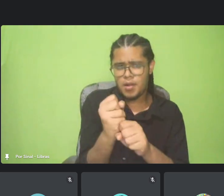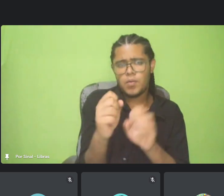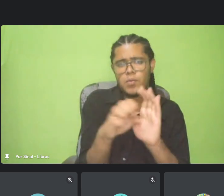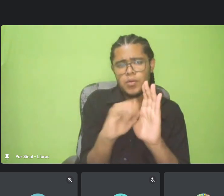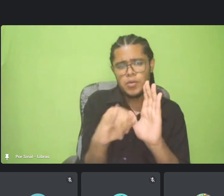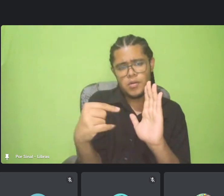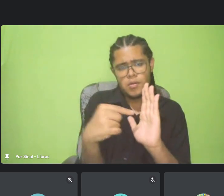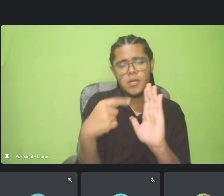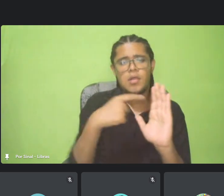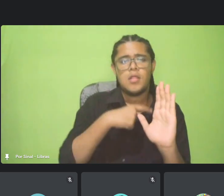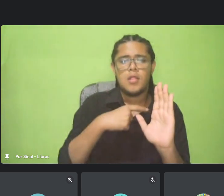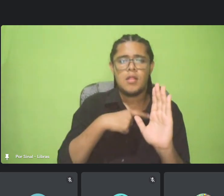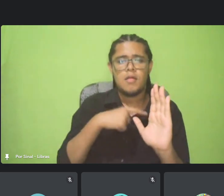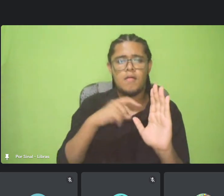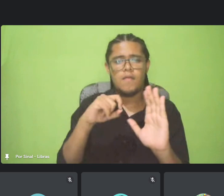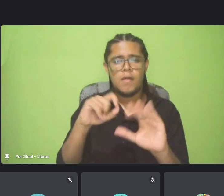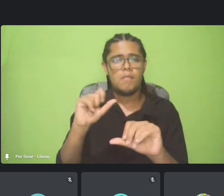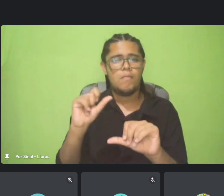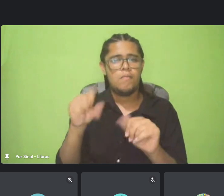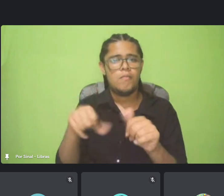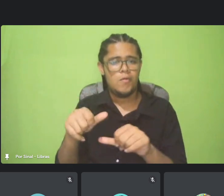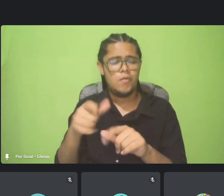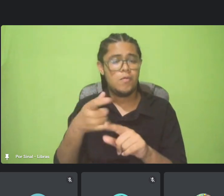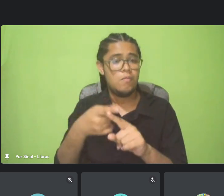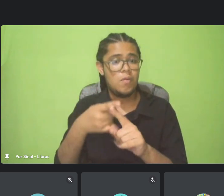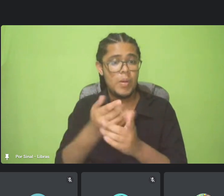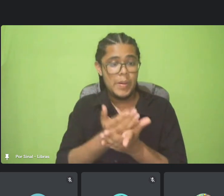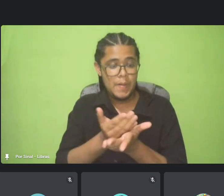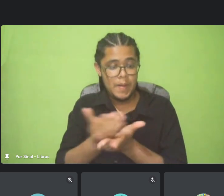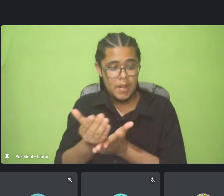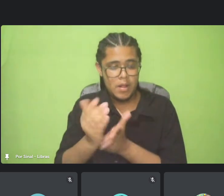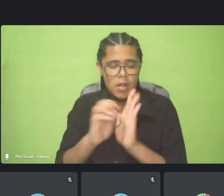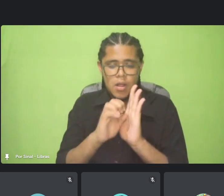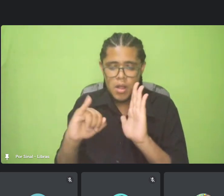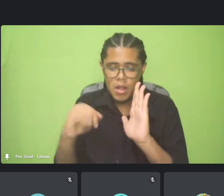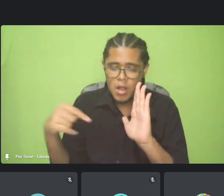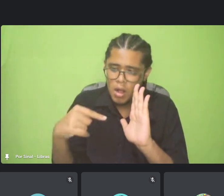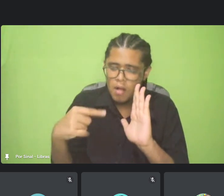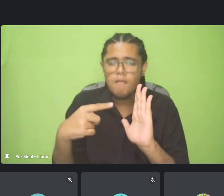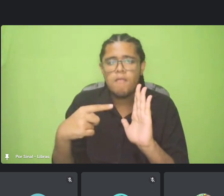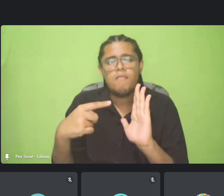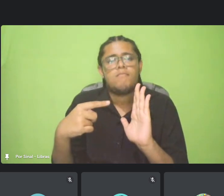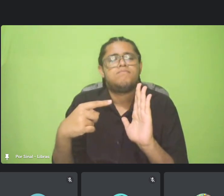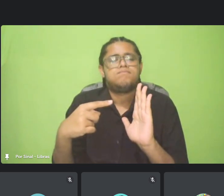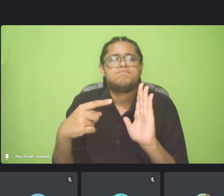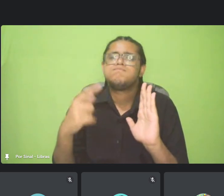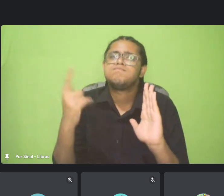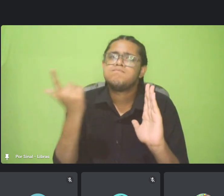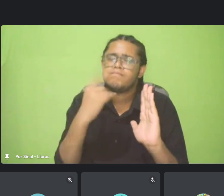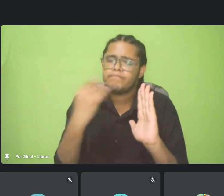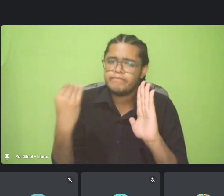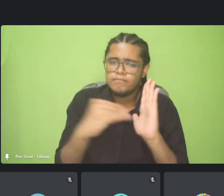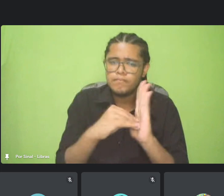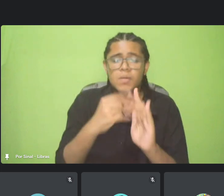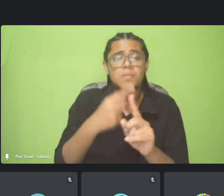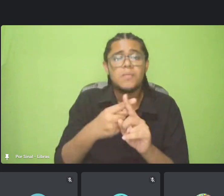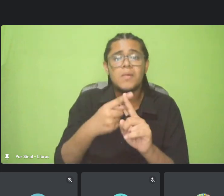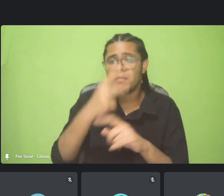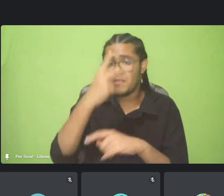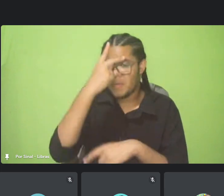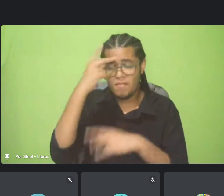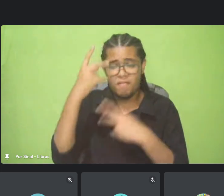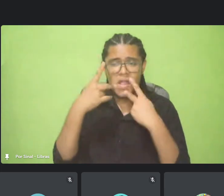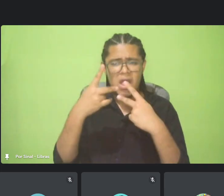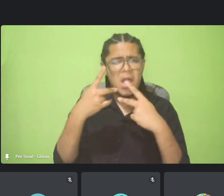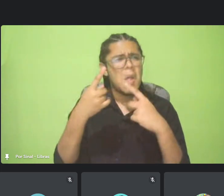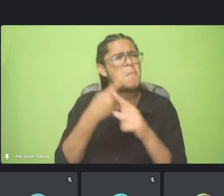uma outra cara, porque até então quando foi lançado, algumas pessoas questionaram por que o governo estava dando dinheiro para que